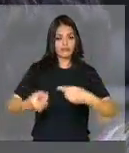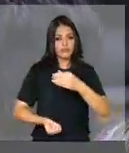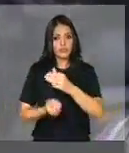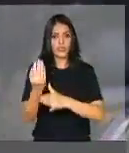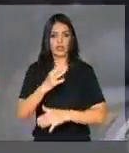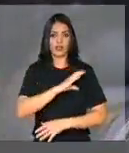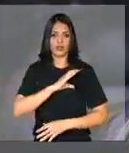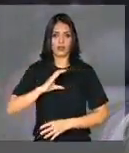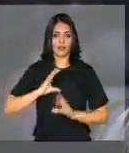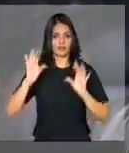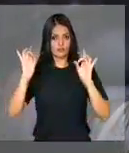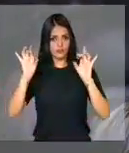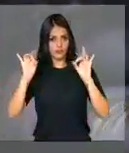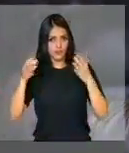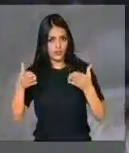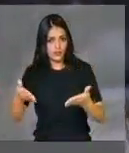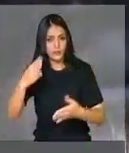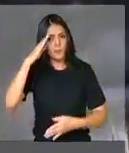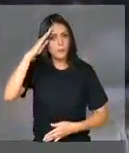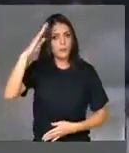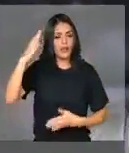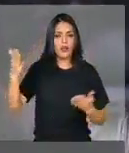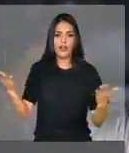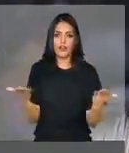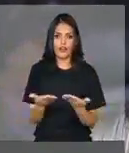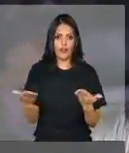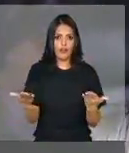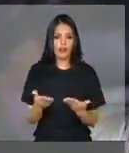dessa comissão especial, principalmente agora que está